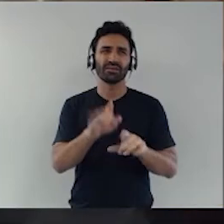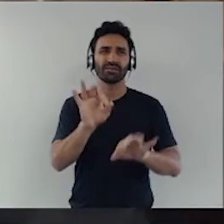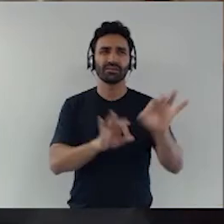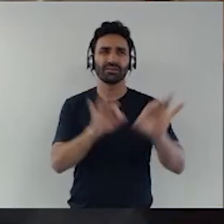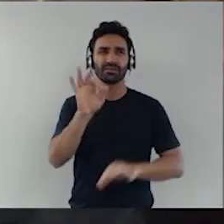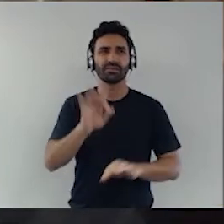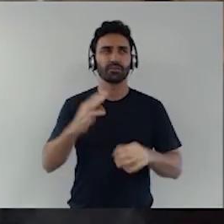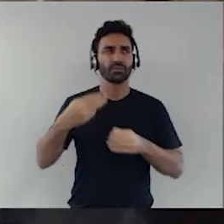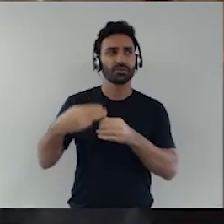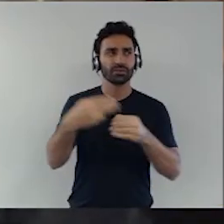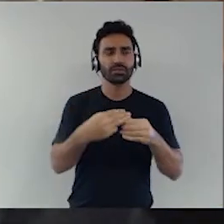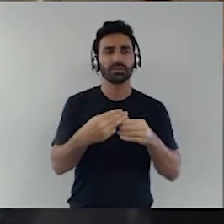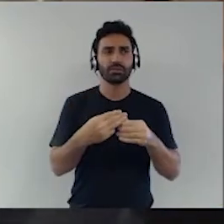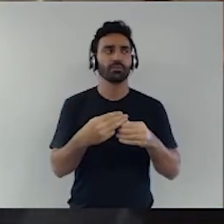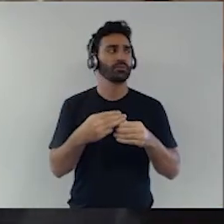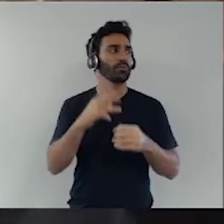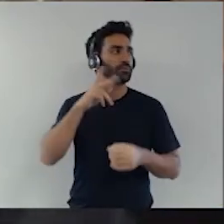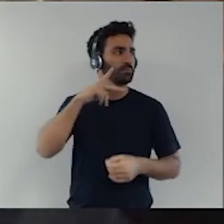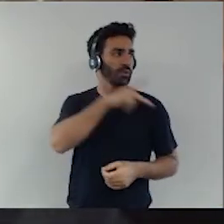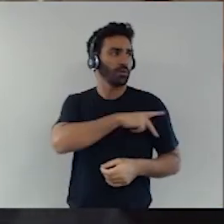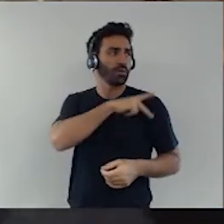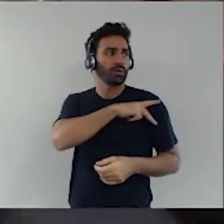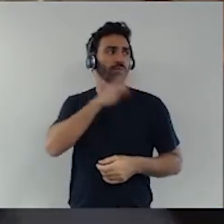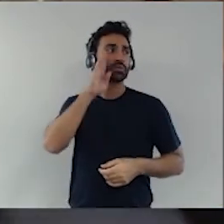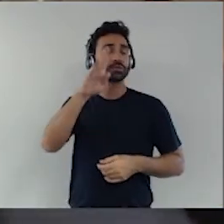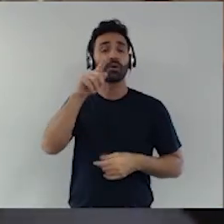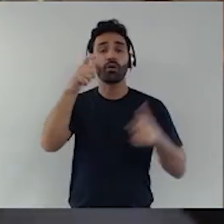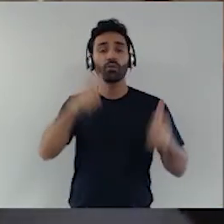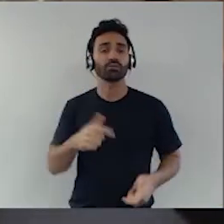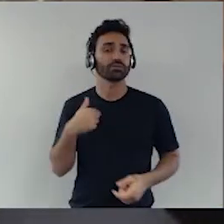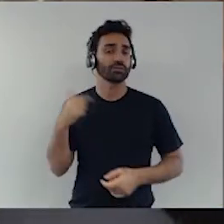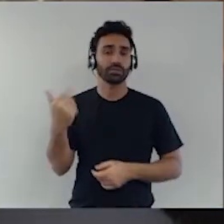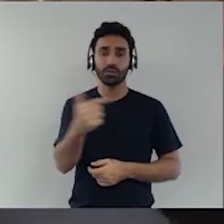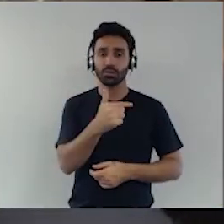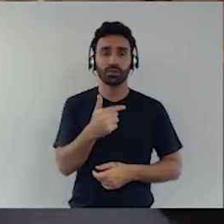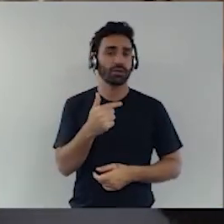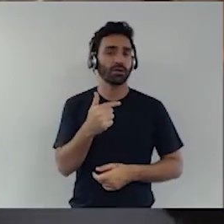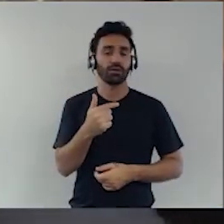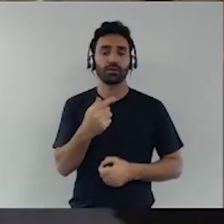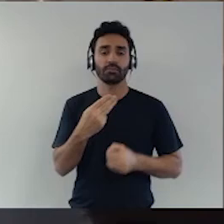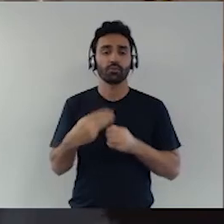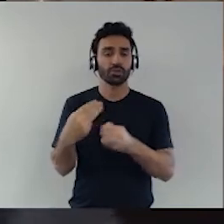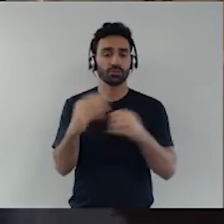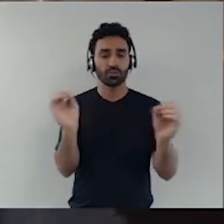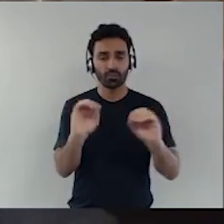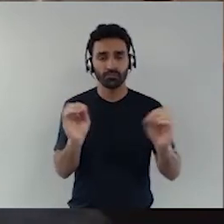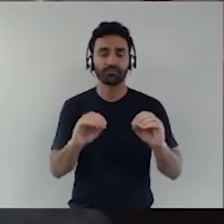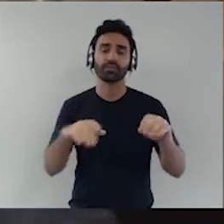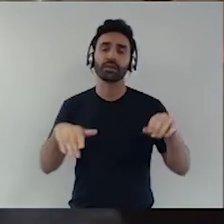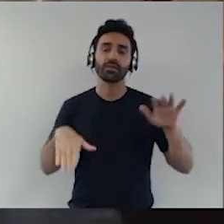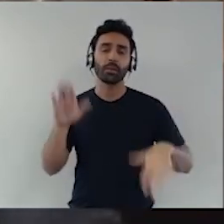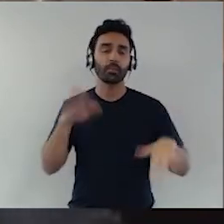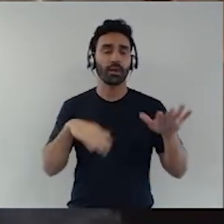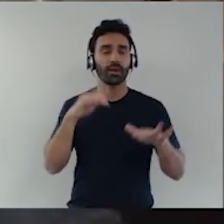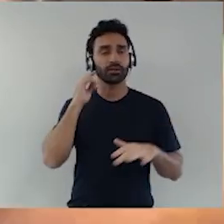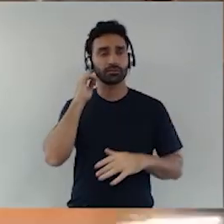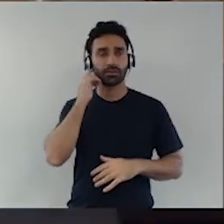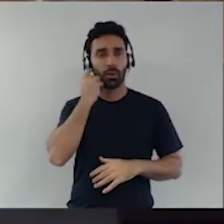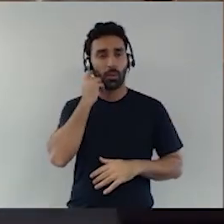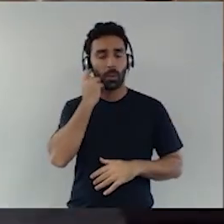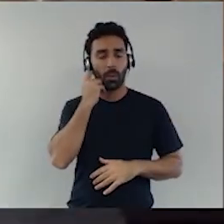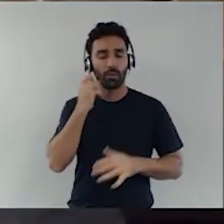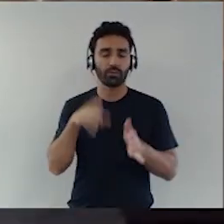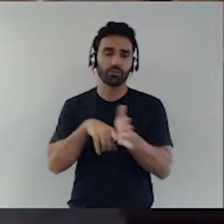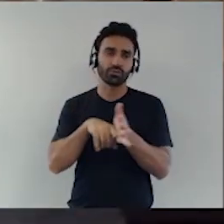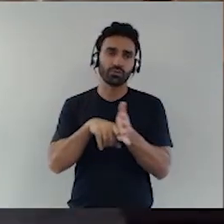no interior do estado do nosso Piauí, especialmente onde não existem procuradorias municipais, né, dependendo diretamente das consultorias